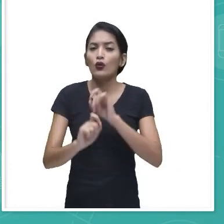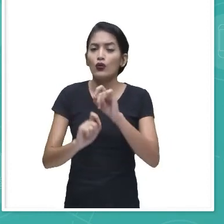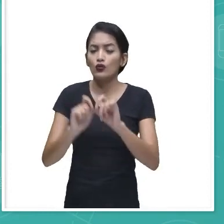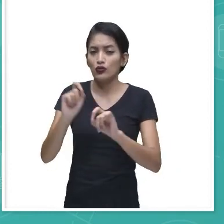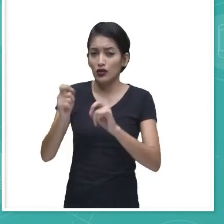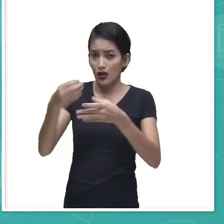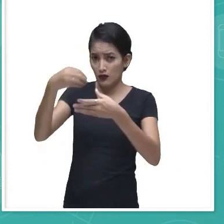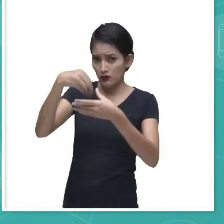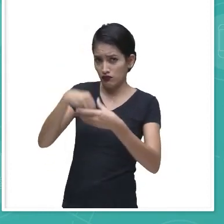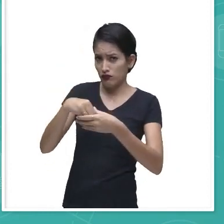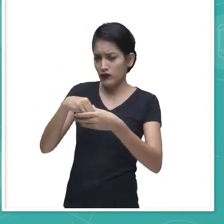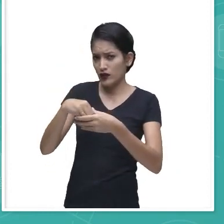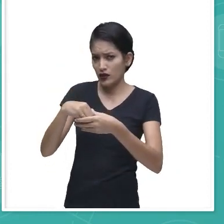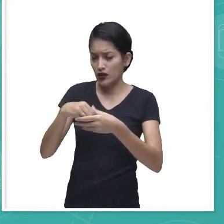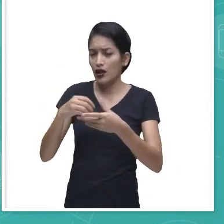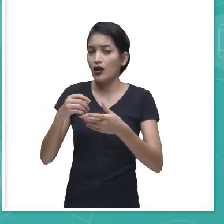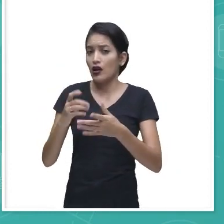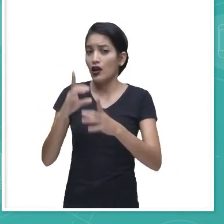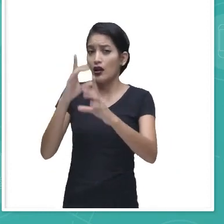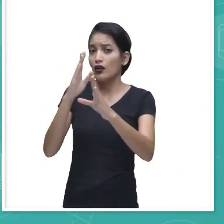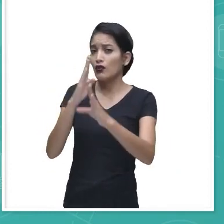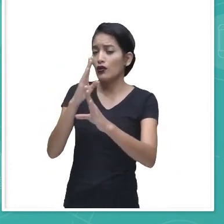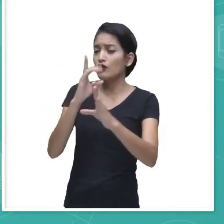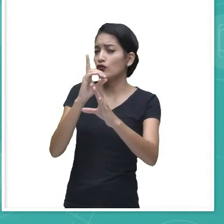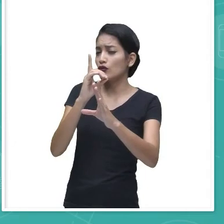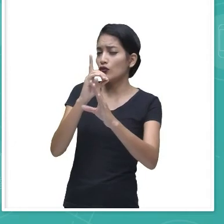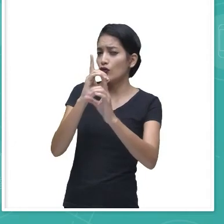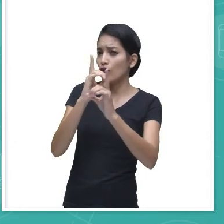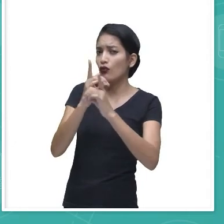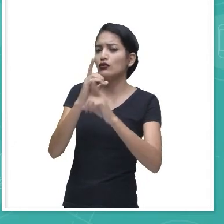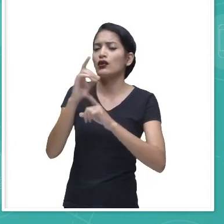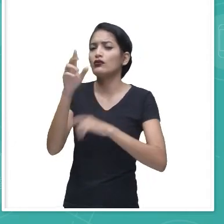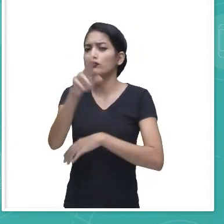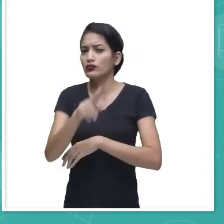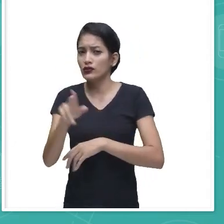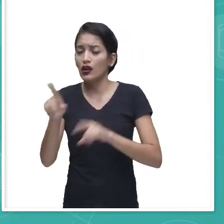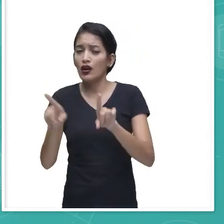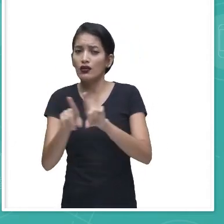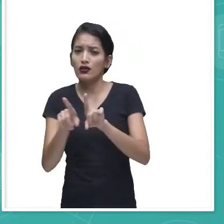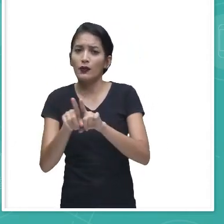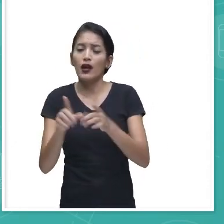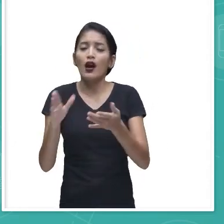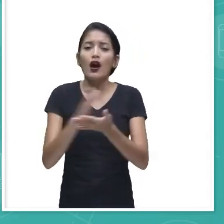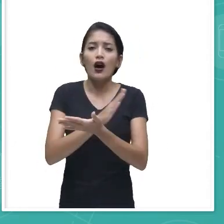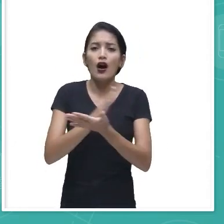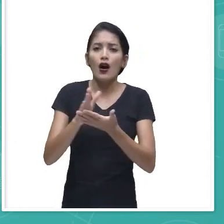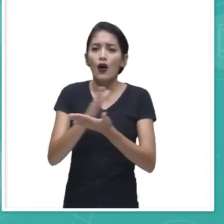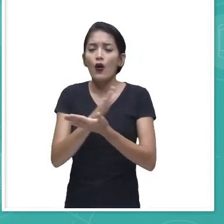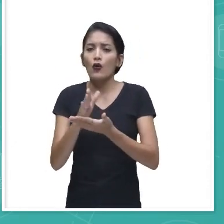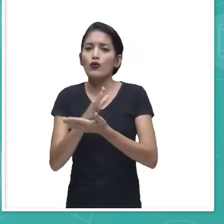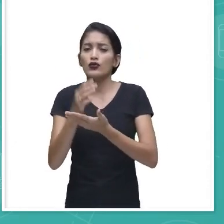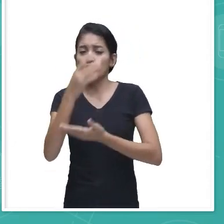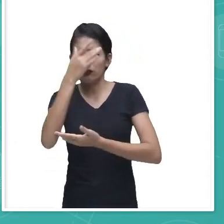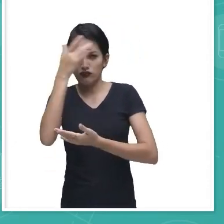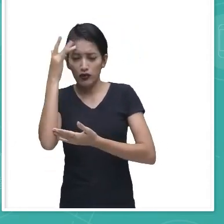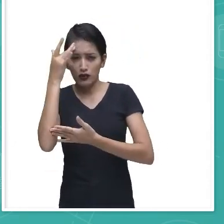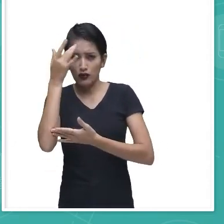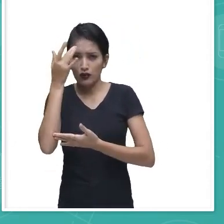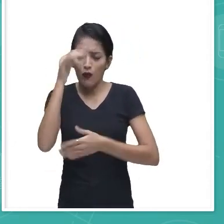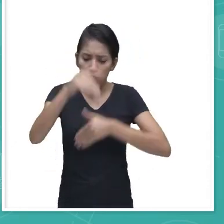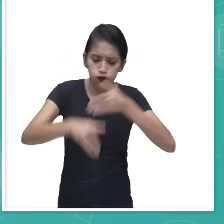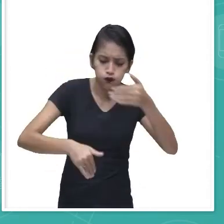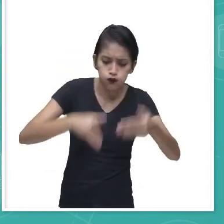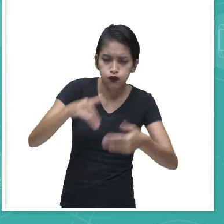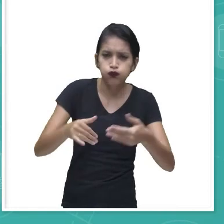caso da forma que ele está sendo encontrado aqui, ele é utilizado pelos mergulhadores, né? Então, a gente tem também os cilindros